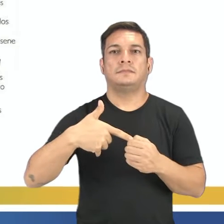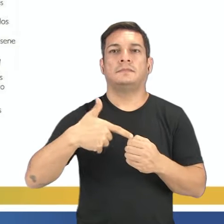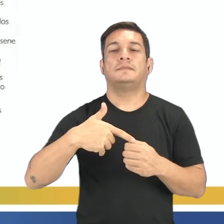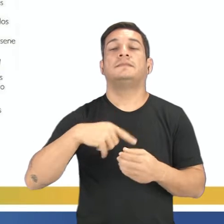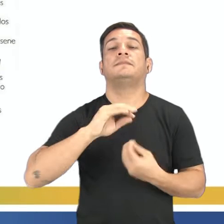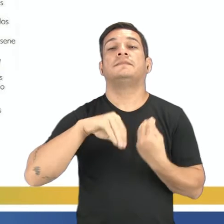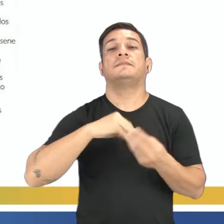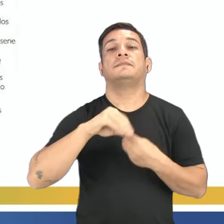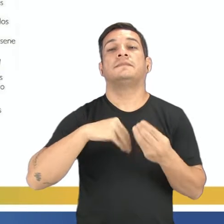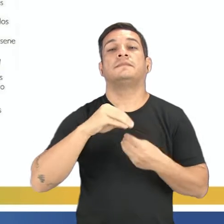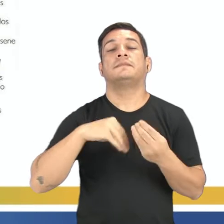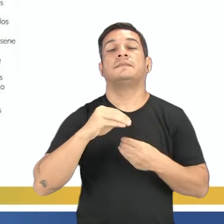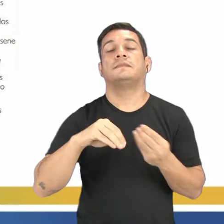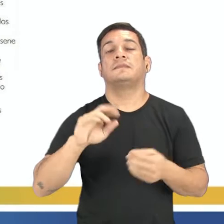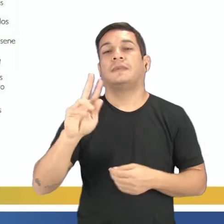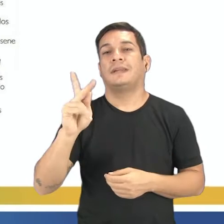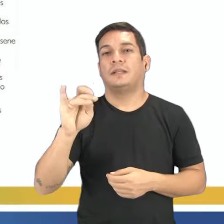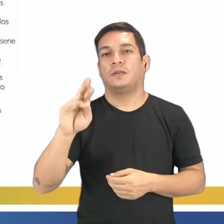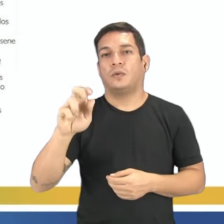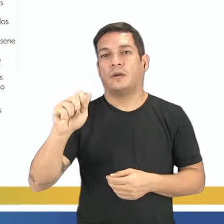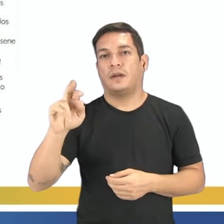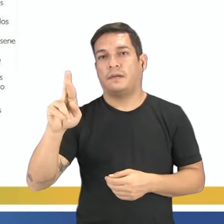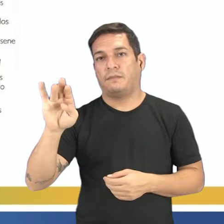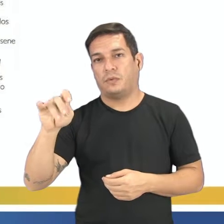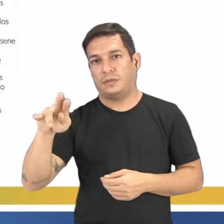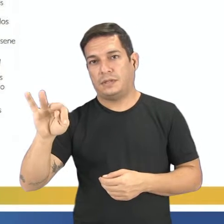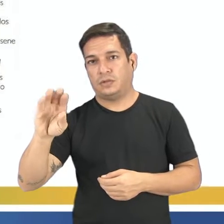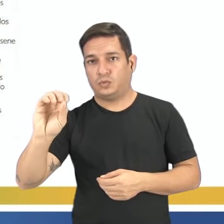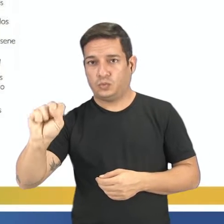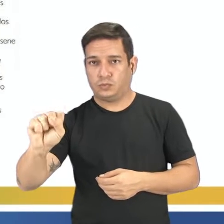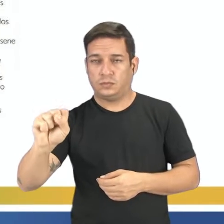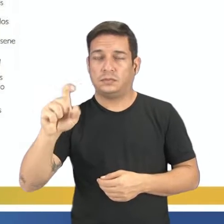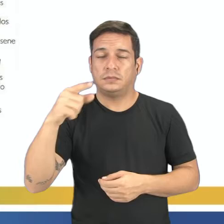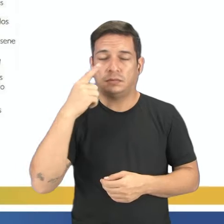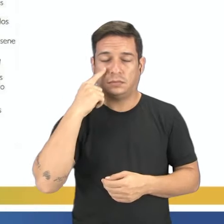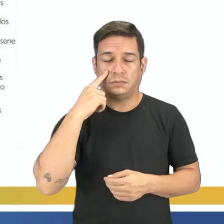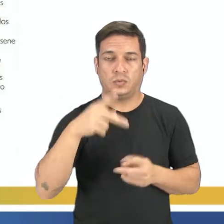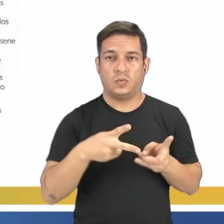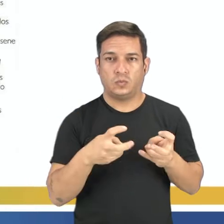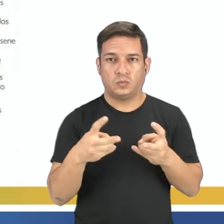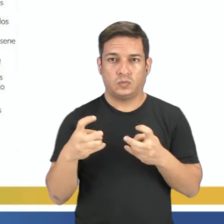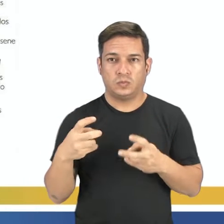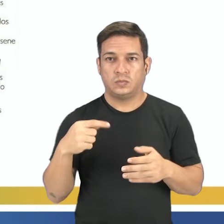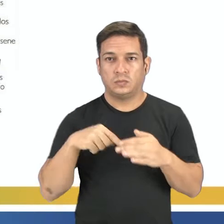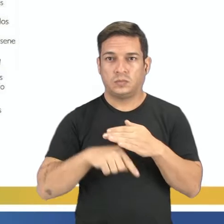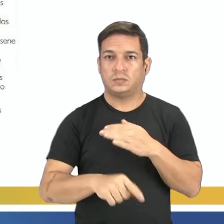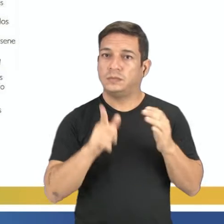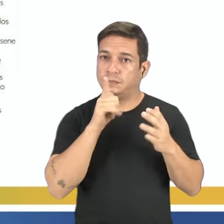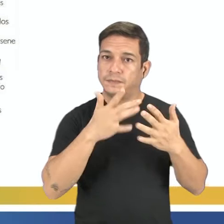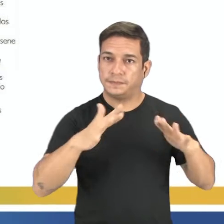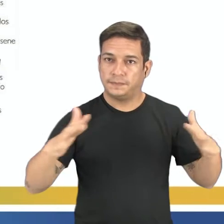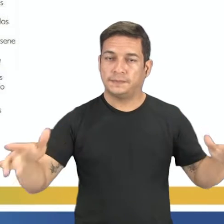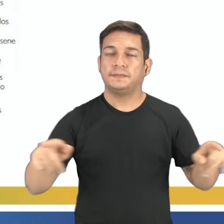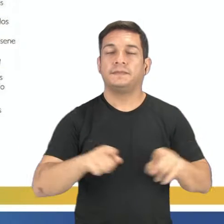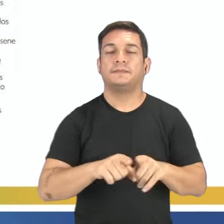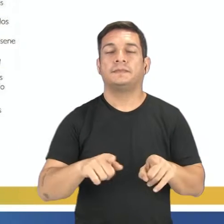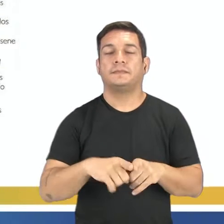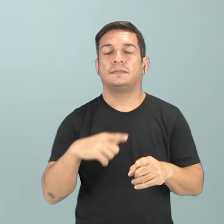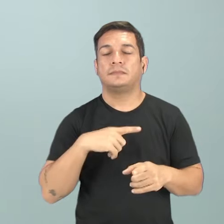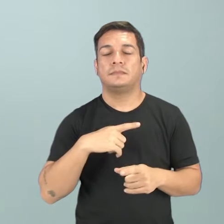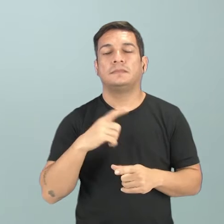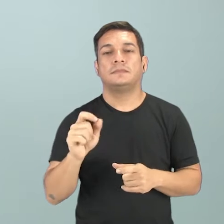mistura de hidrocarbonetos, tá? É uma mistura de hidrocarbonetos extraído lá no mar, também tem